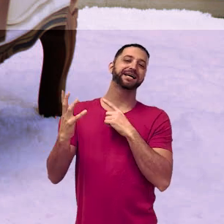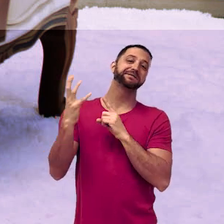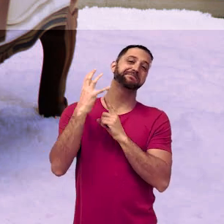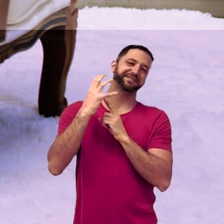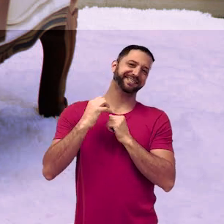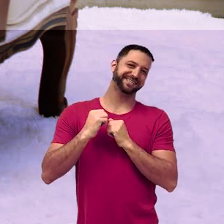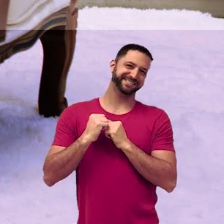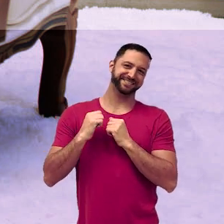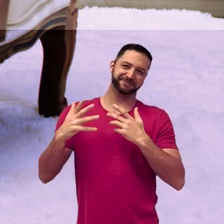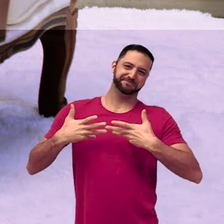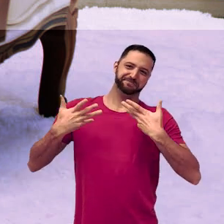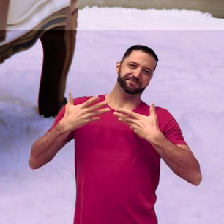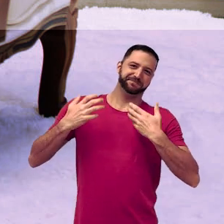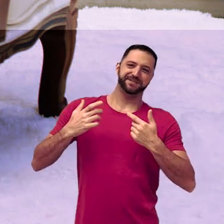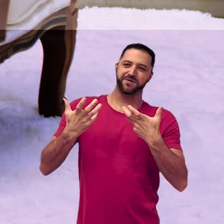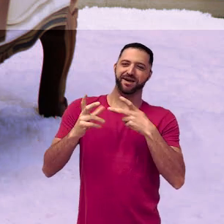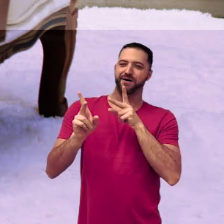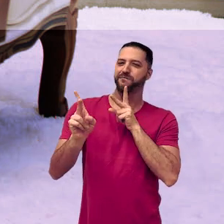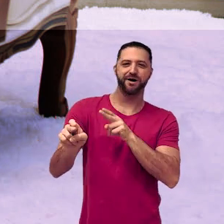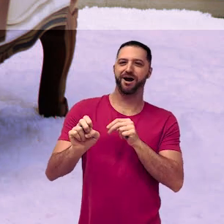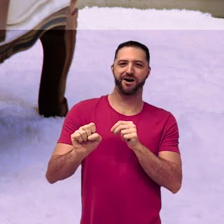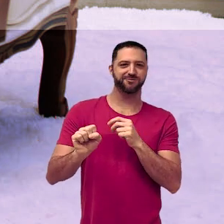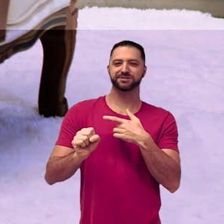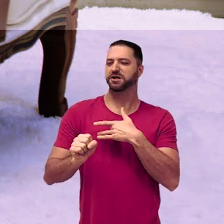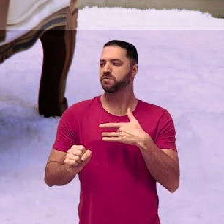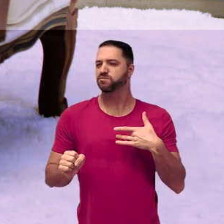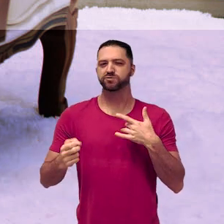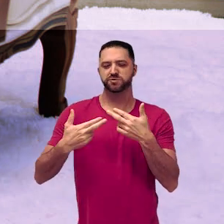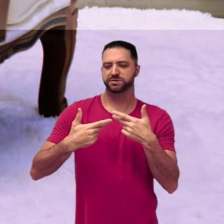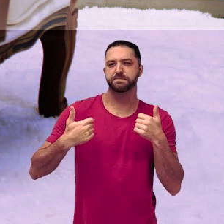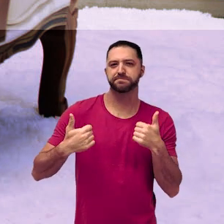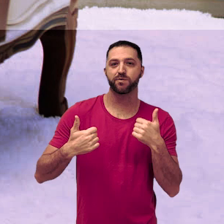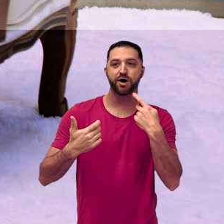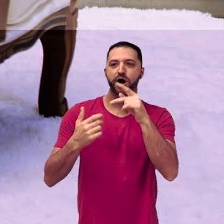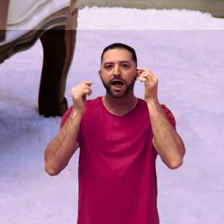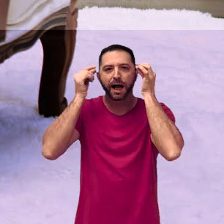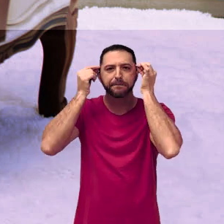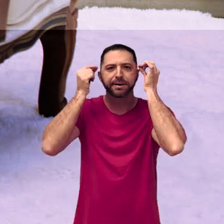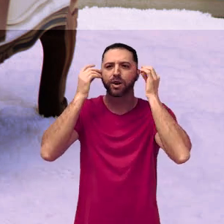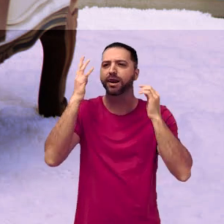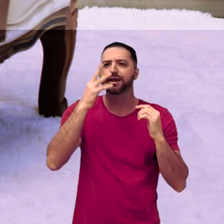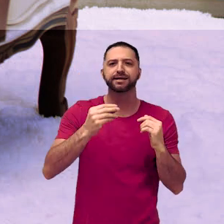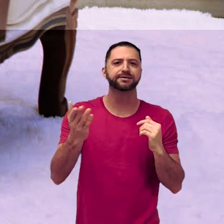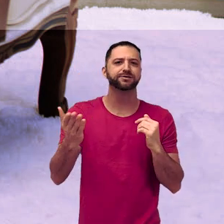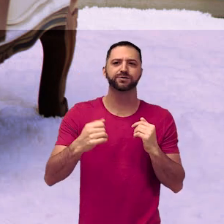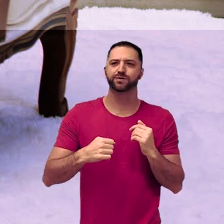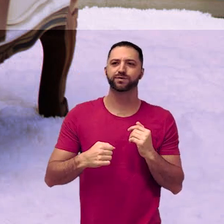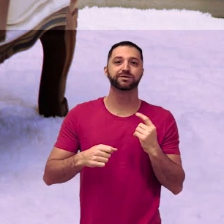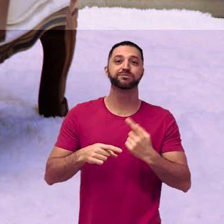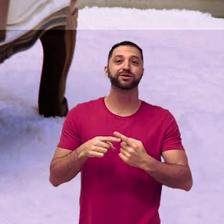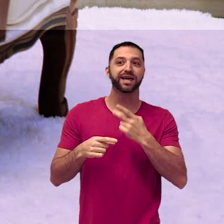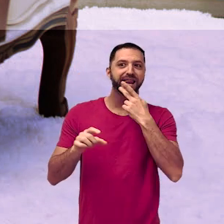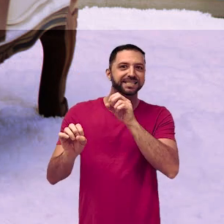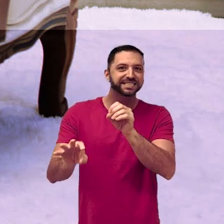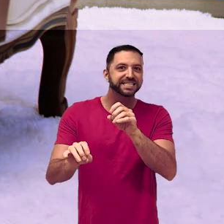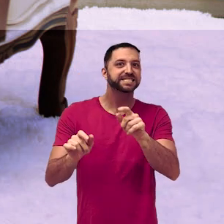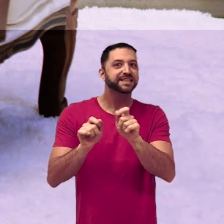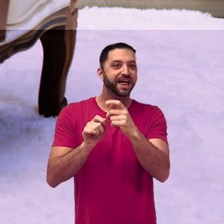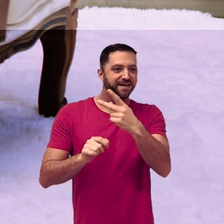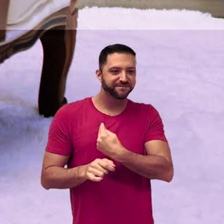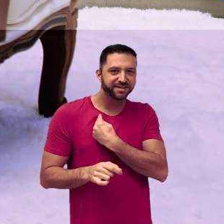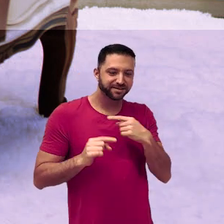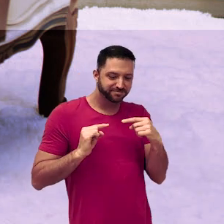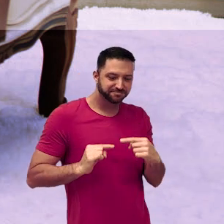eu falo, quero ser você na saúde, em tantas coisas, né? Olha esse cabelo lindo, resultado de tudo isso que ela ensina